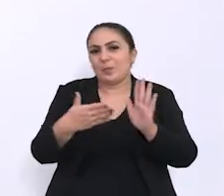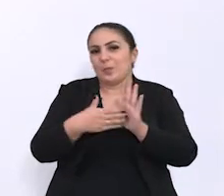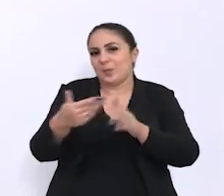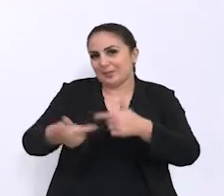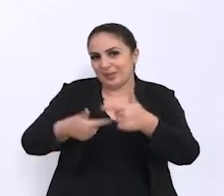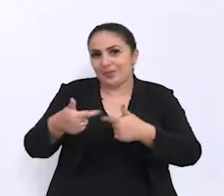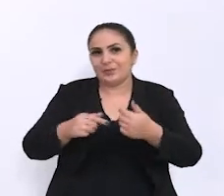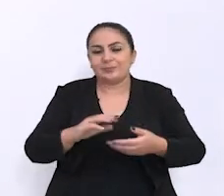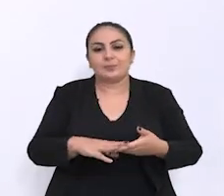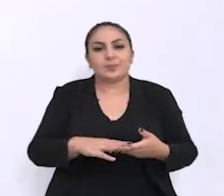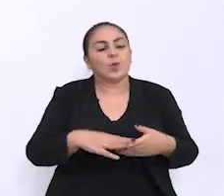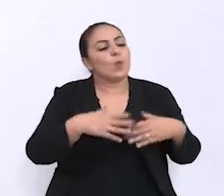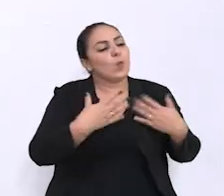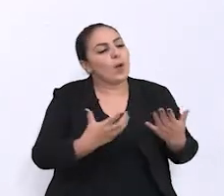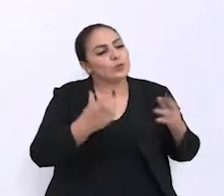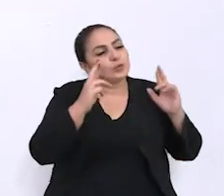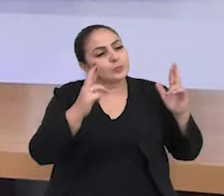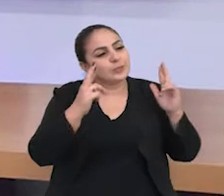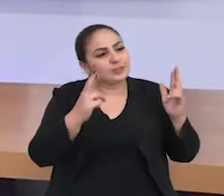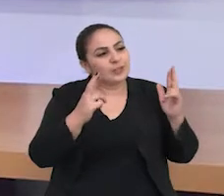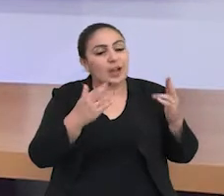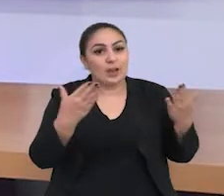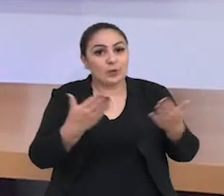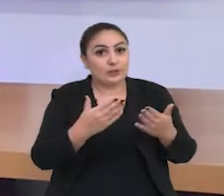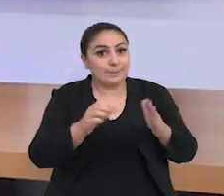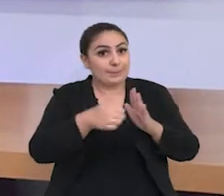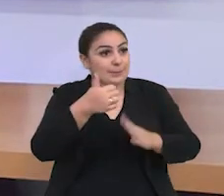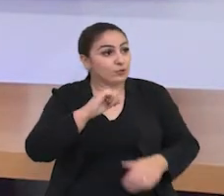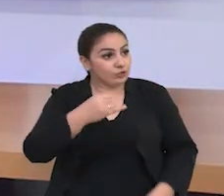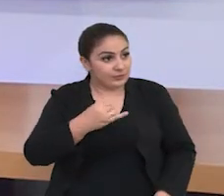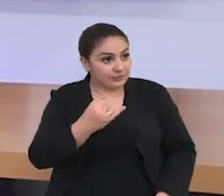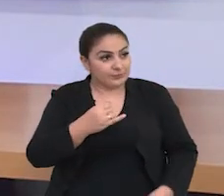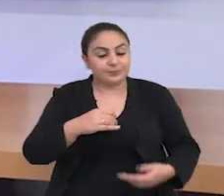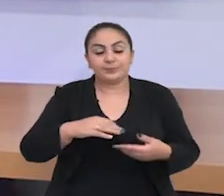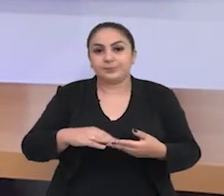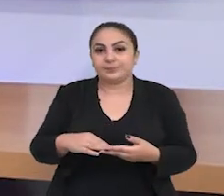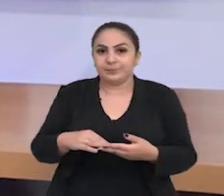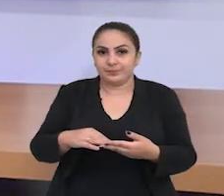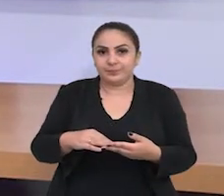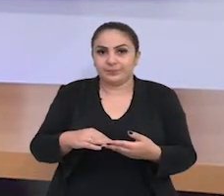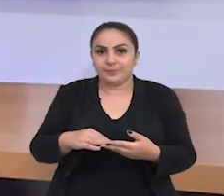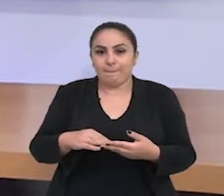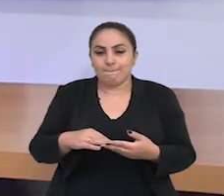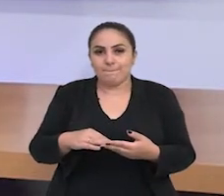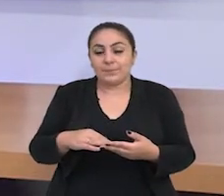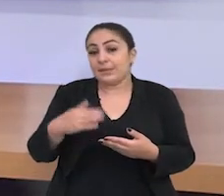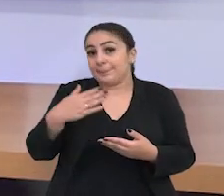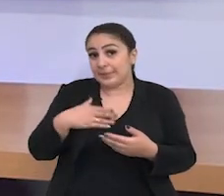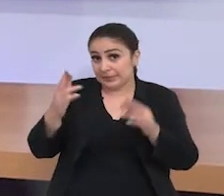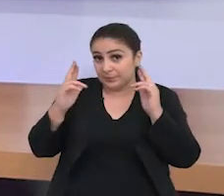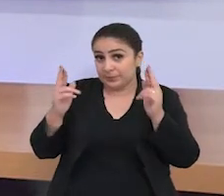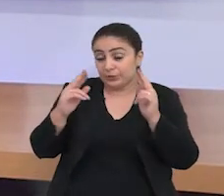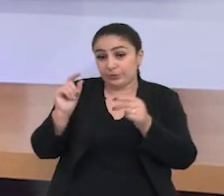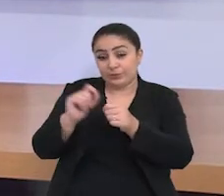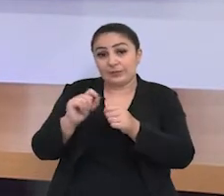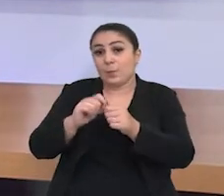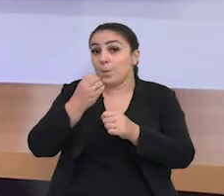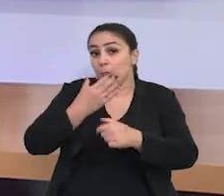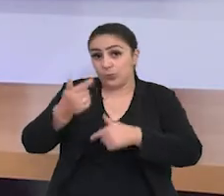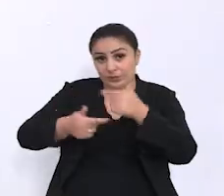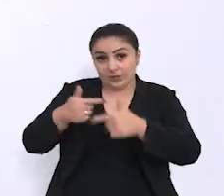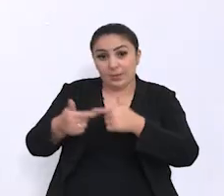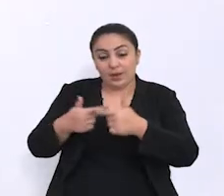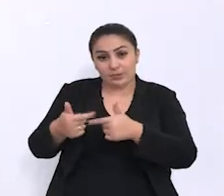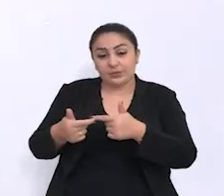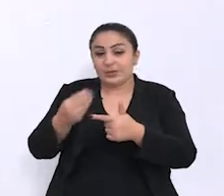nossa proposta de trabalho, né? Qual é a sua expectativa, então, a partir de 1º de janeiro? A minha expectativa é fazer um